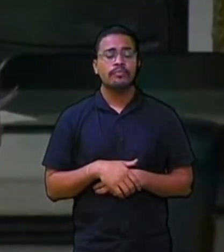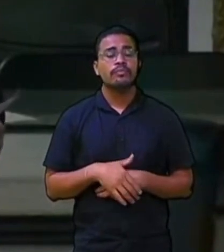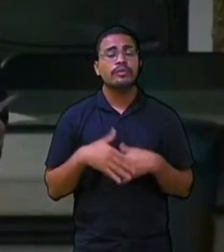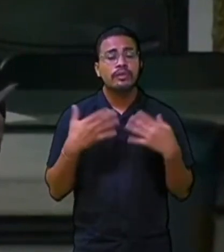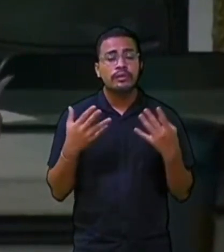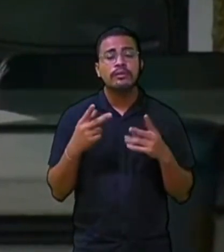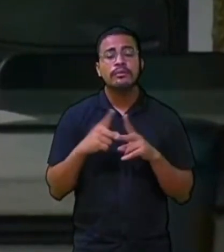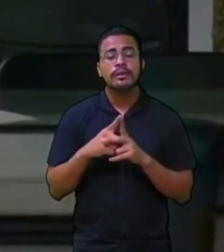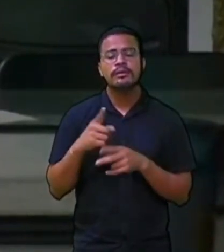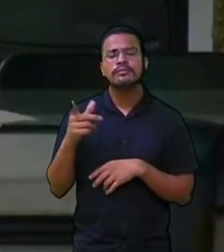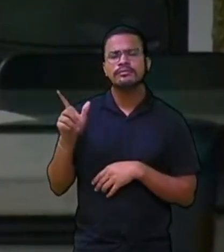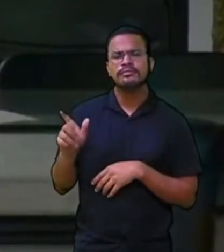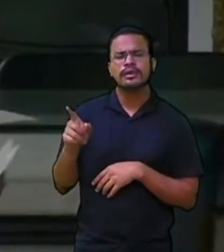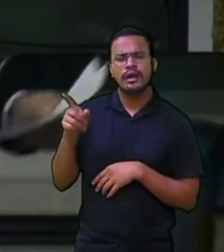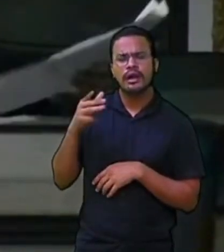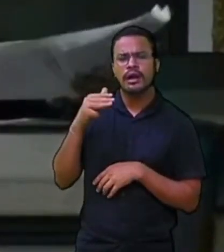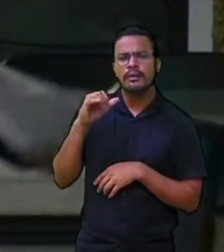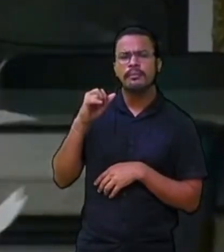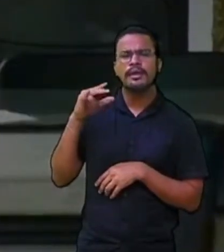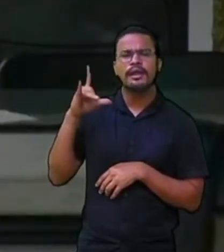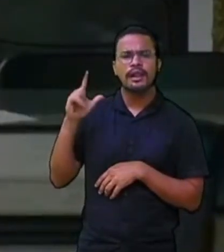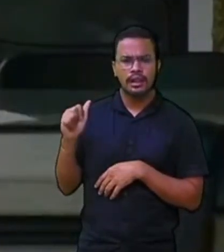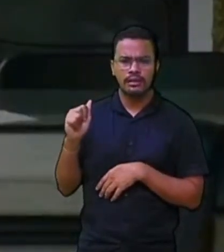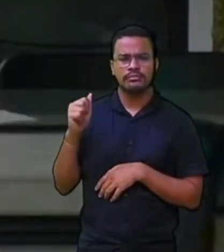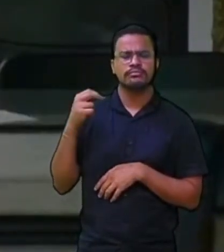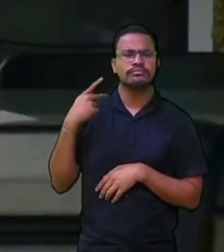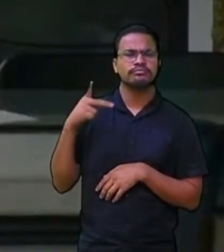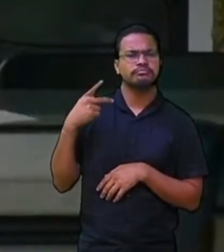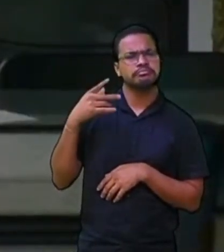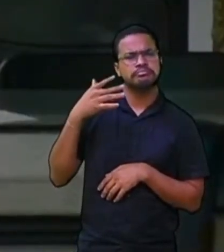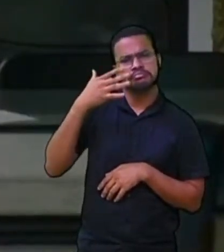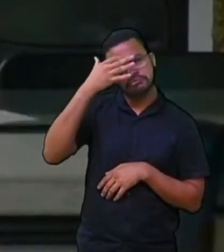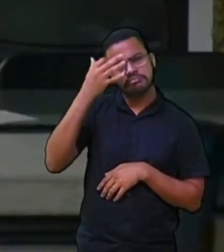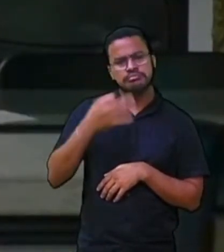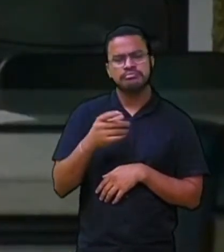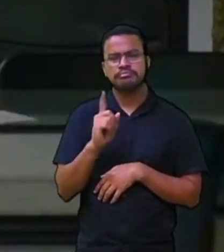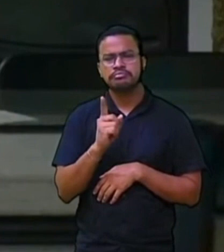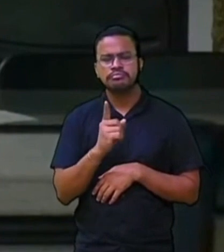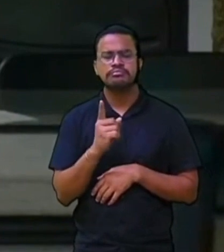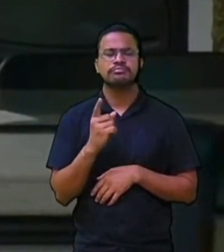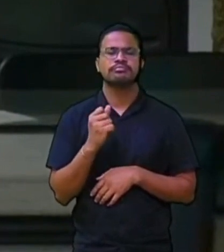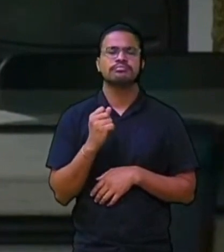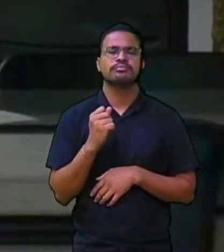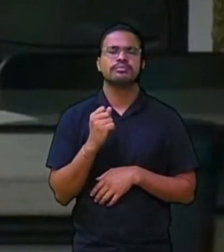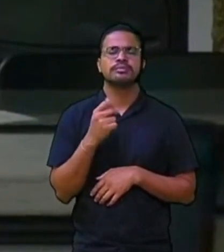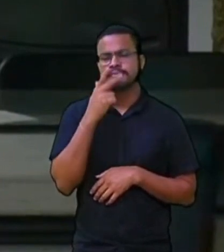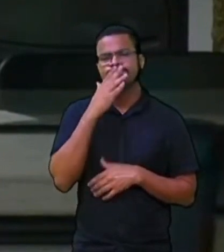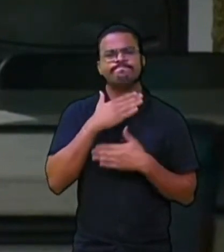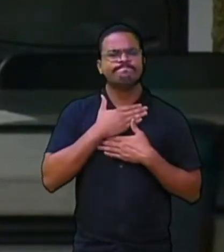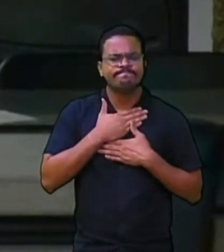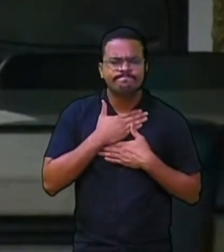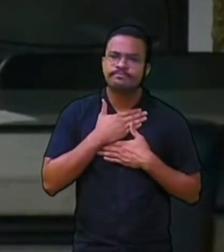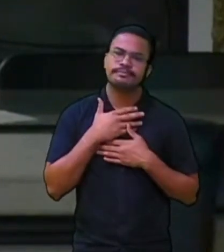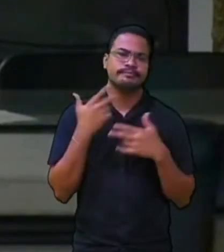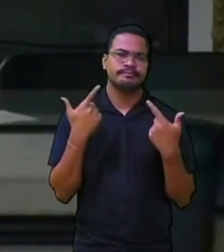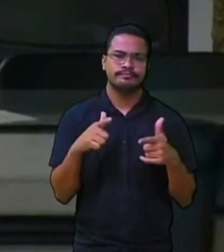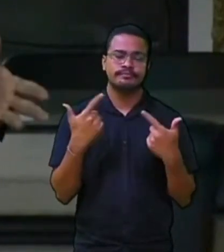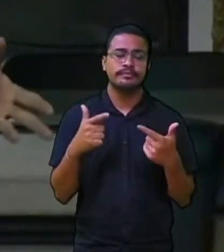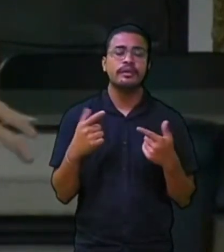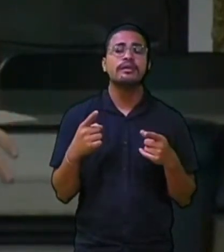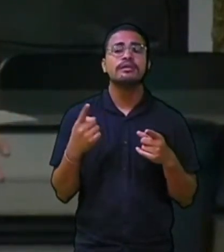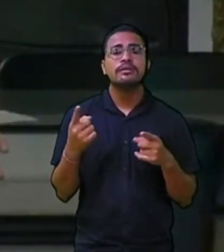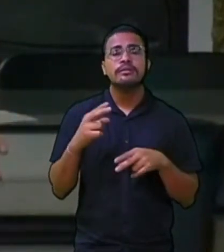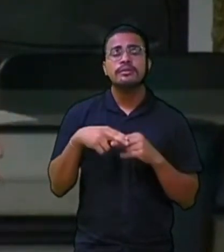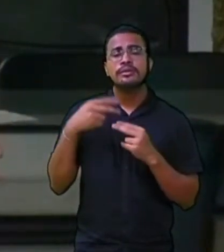agora Camila ela não teve a complacência ela não teve a misericórdia de como